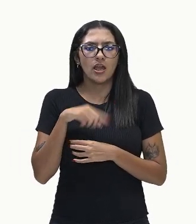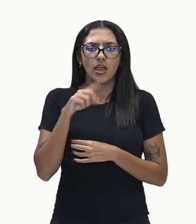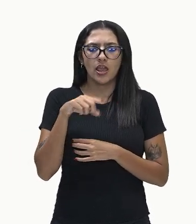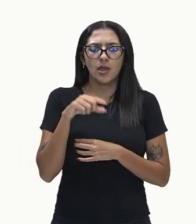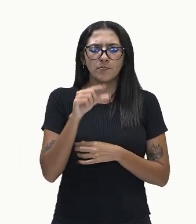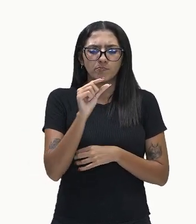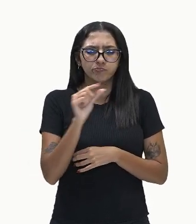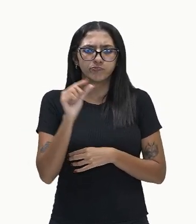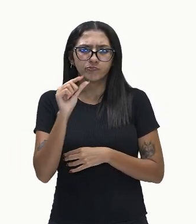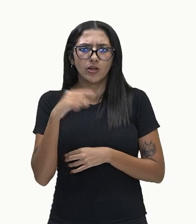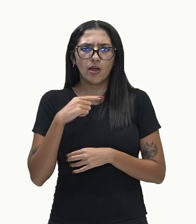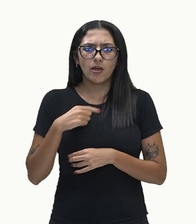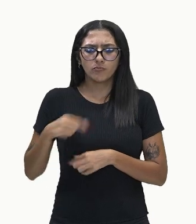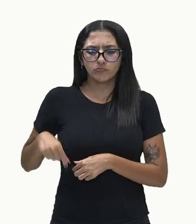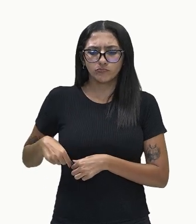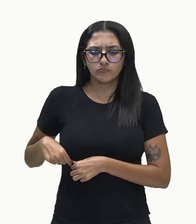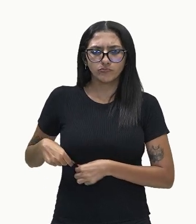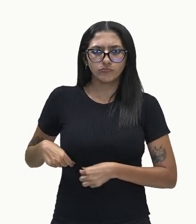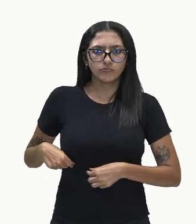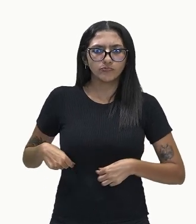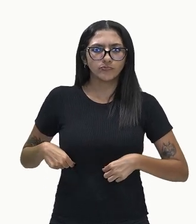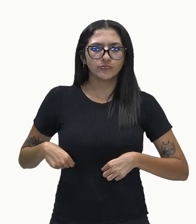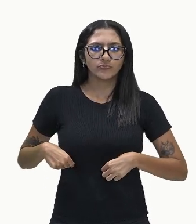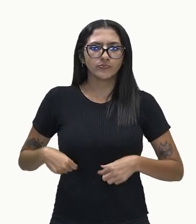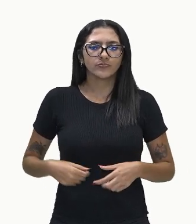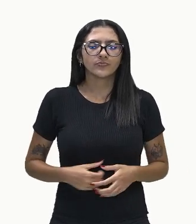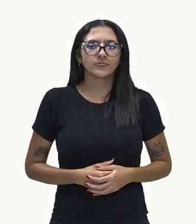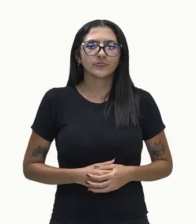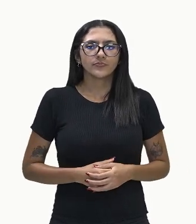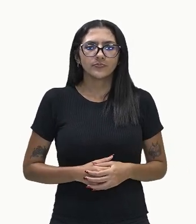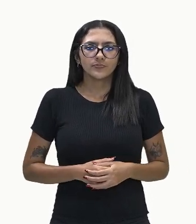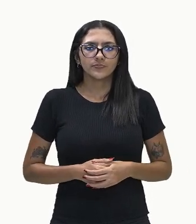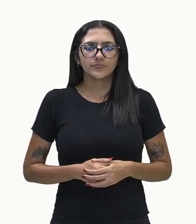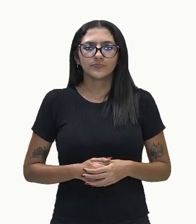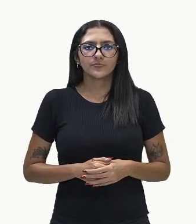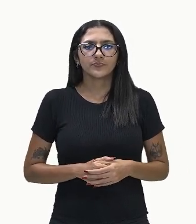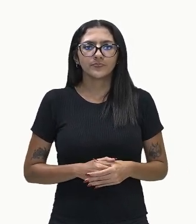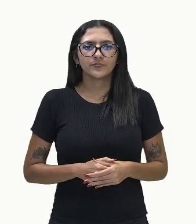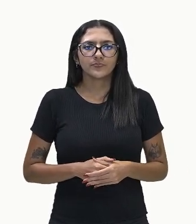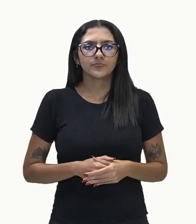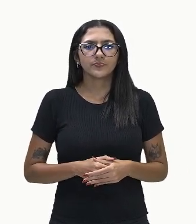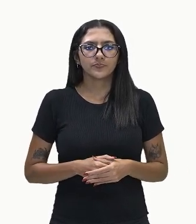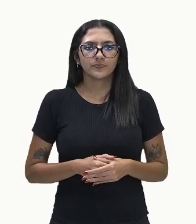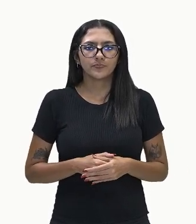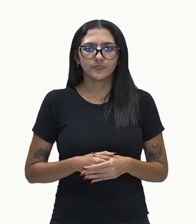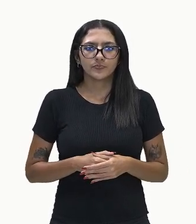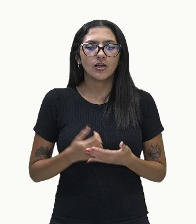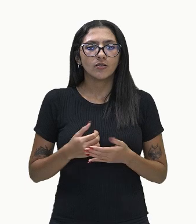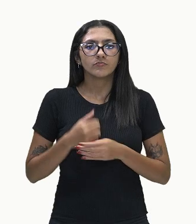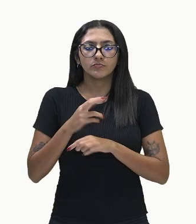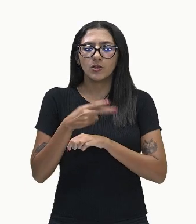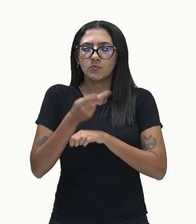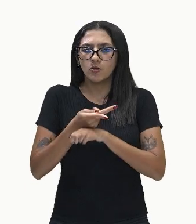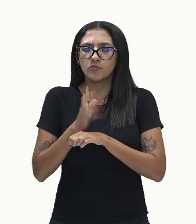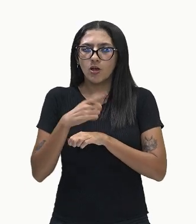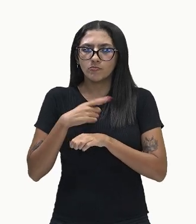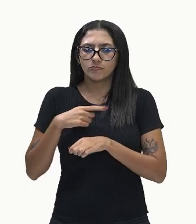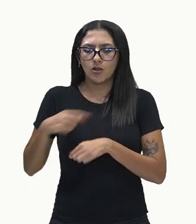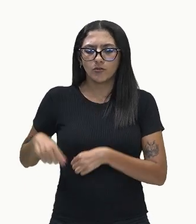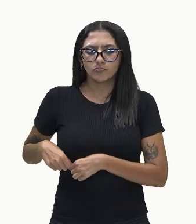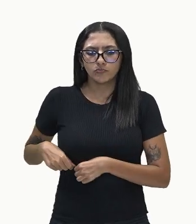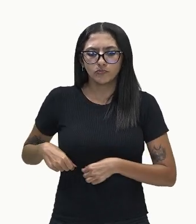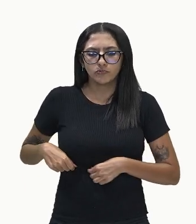sua tuba uterina, certo? Então, aí, a partir do momento que ele é